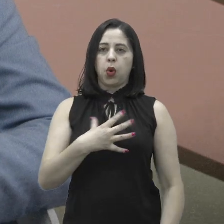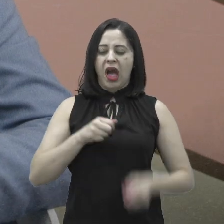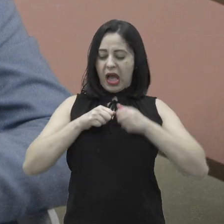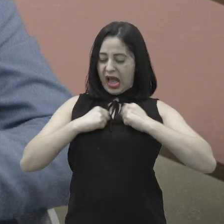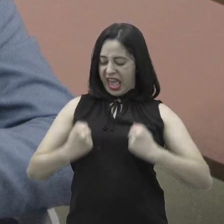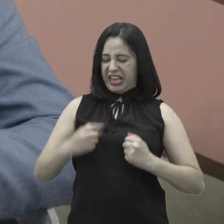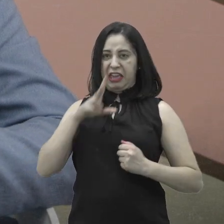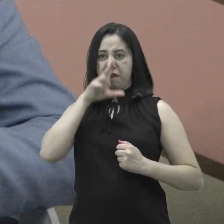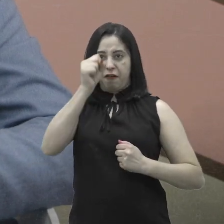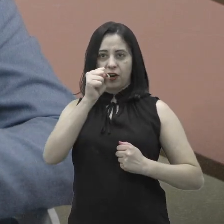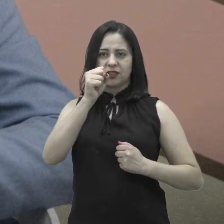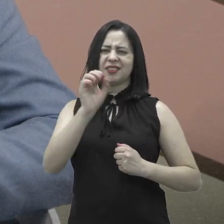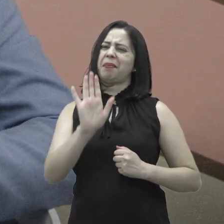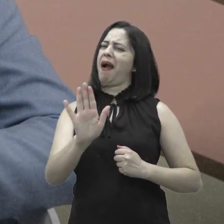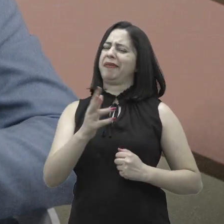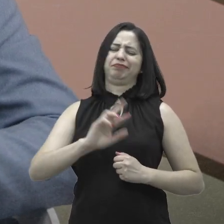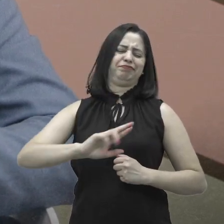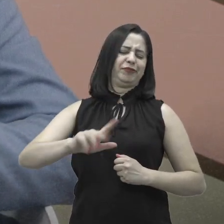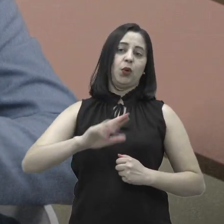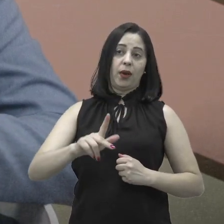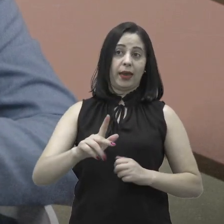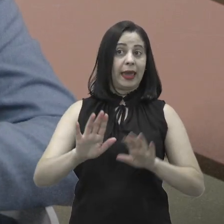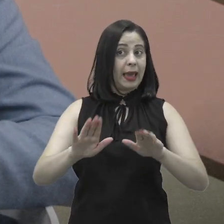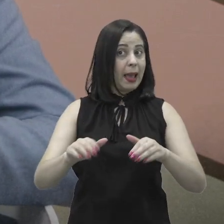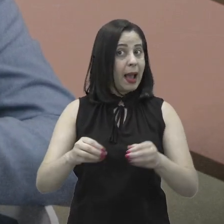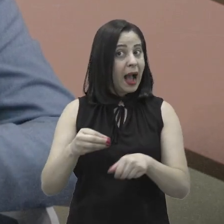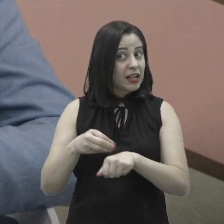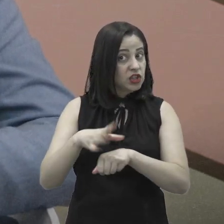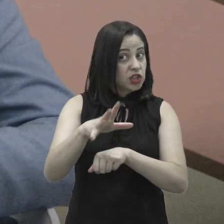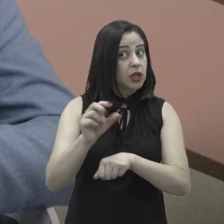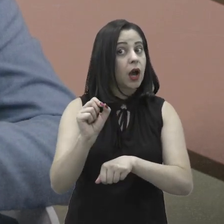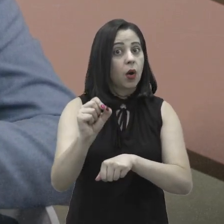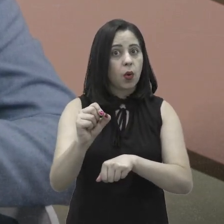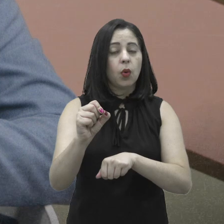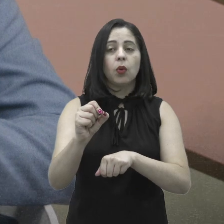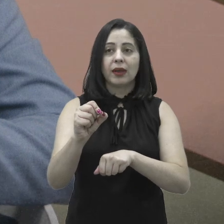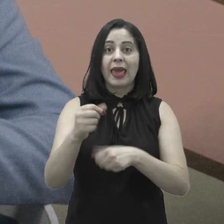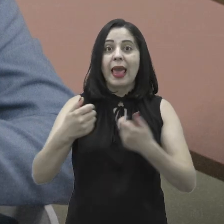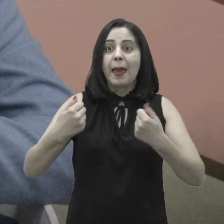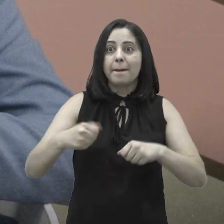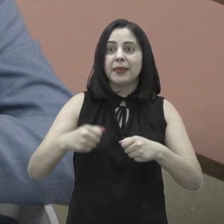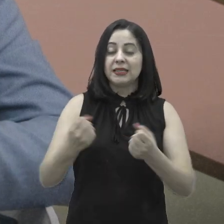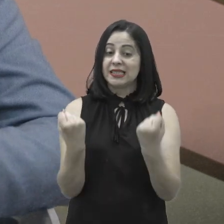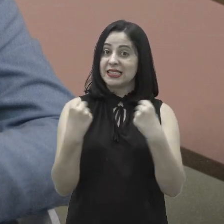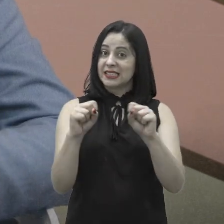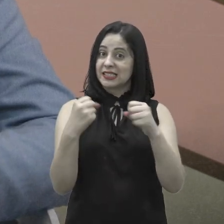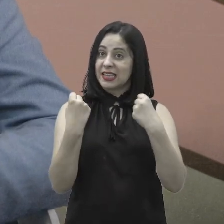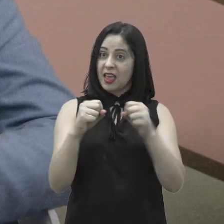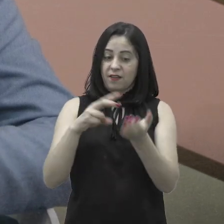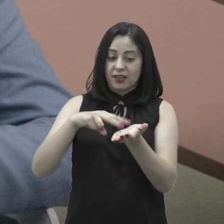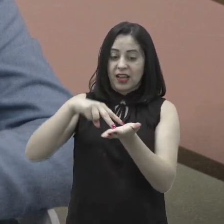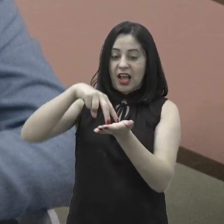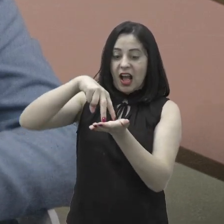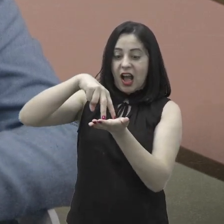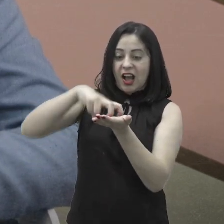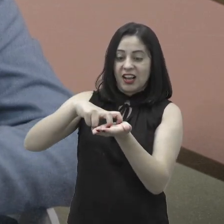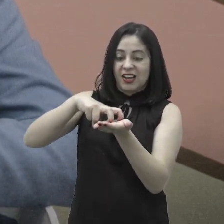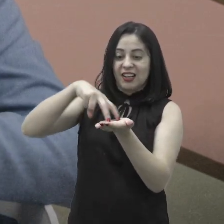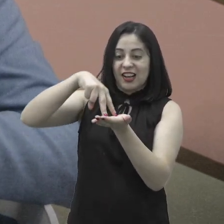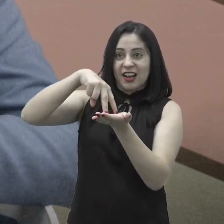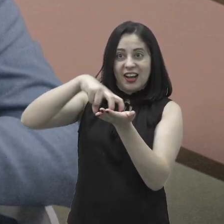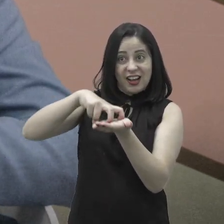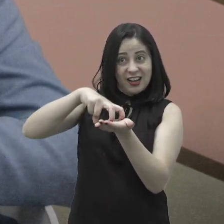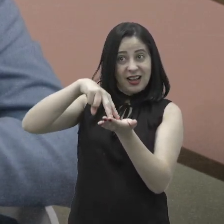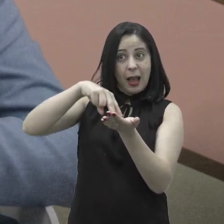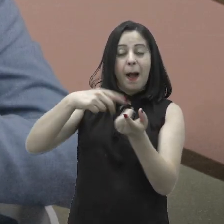do peito, mas na verdade não. O que a gente realmente preconiza é principalmente o exercício de membros inferiores, das pernas, porque